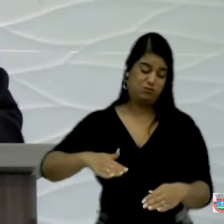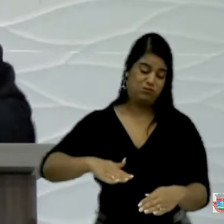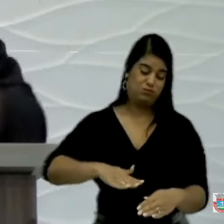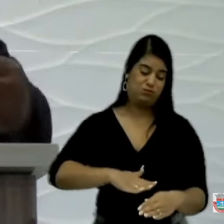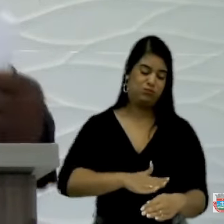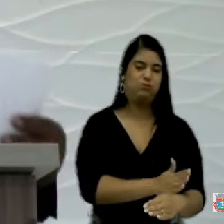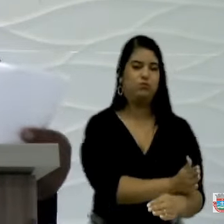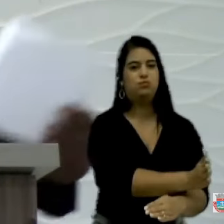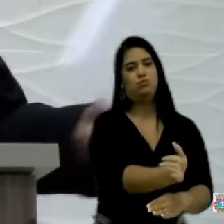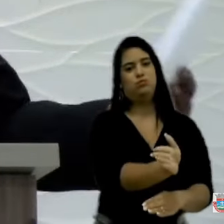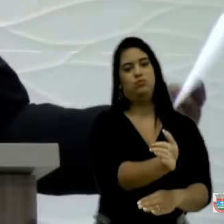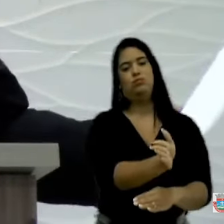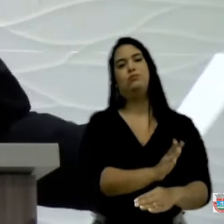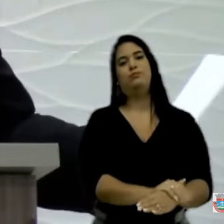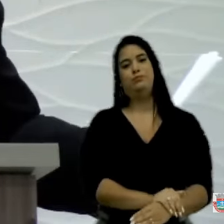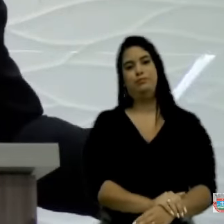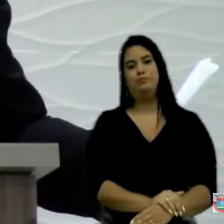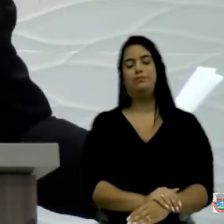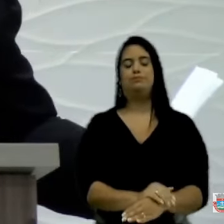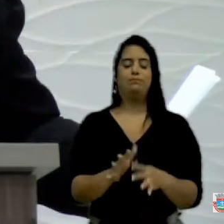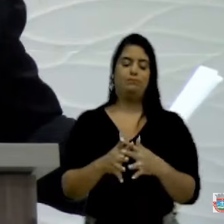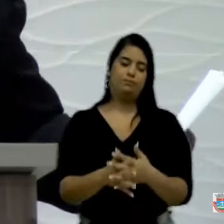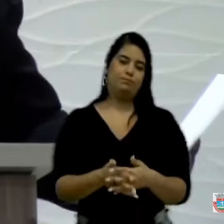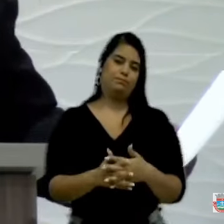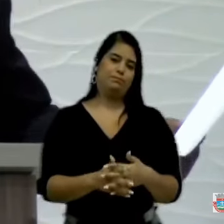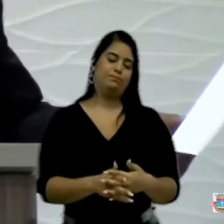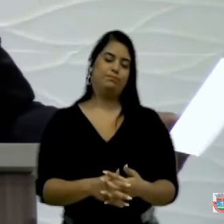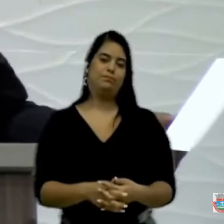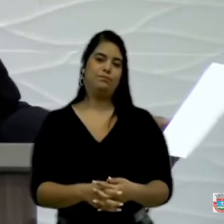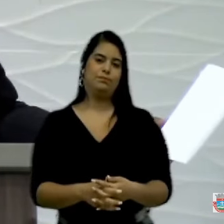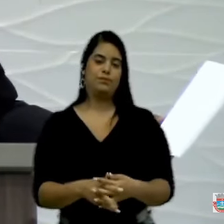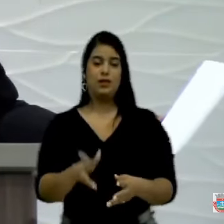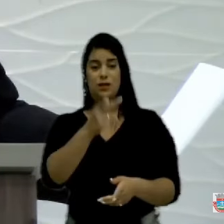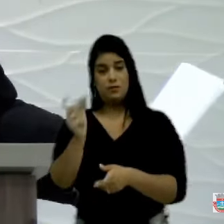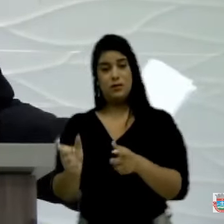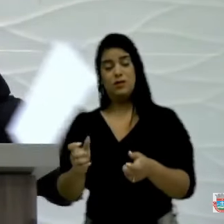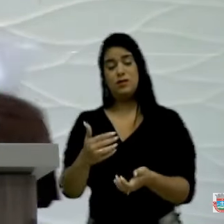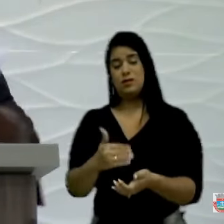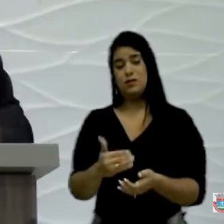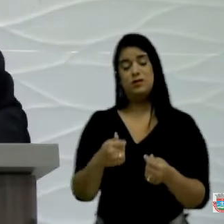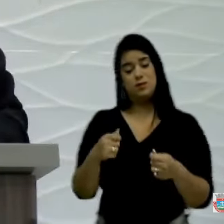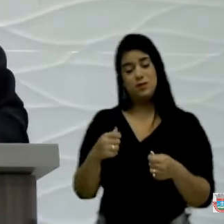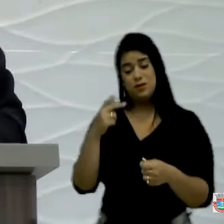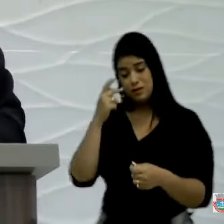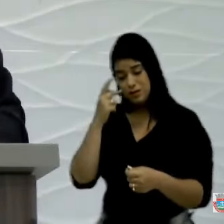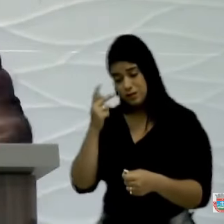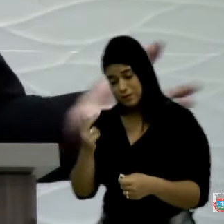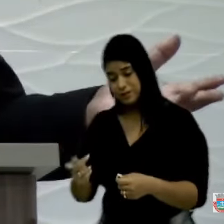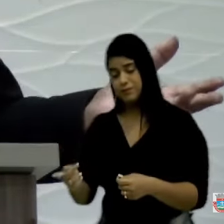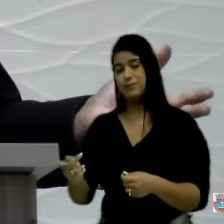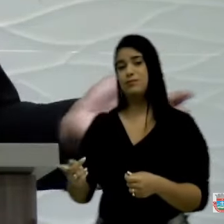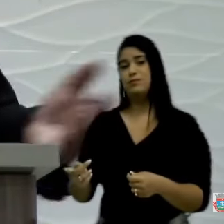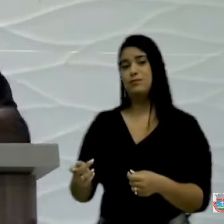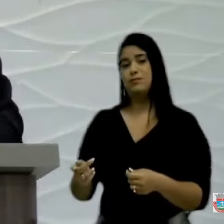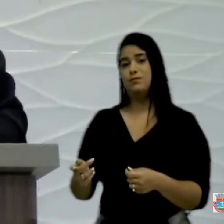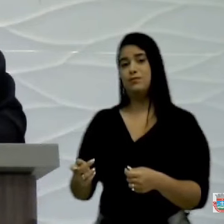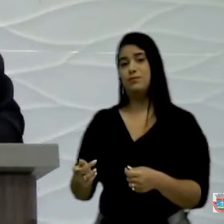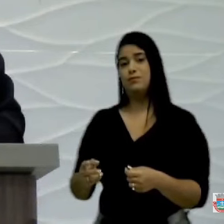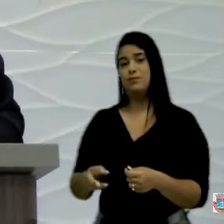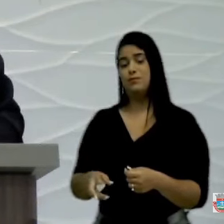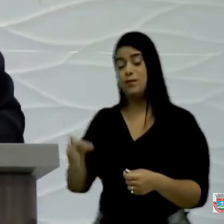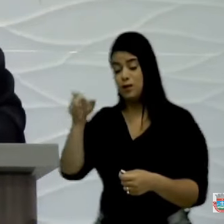Não é nada demais. O pessoal da secretaria ia olhar um negócio desse. Não tem pressão da gente estar aqui reclamando